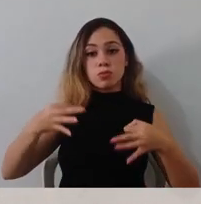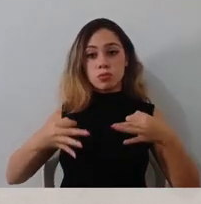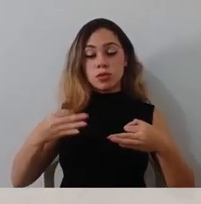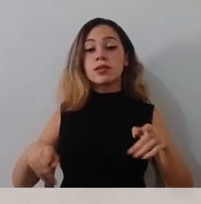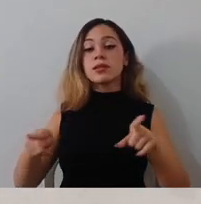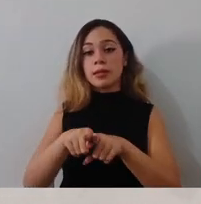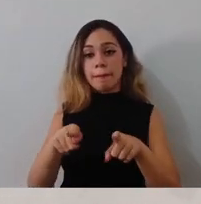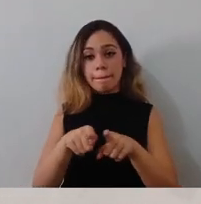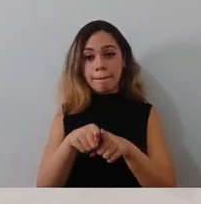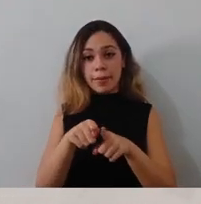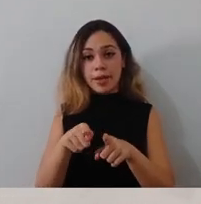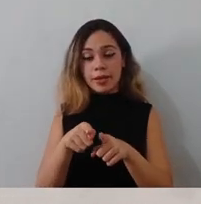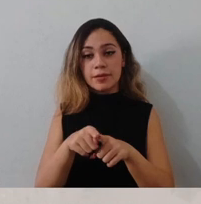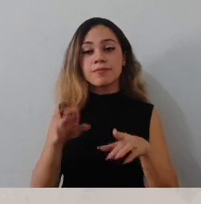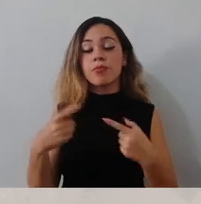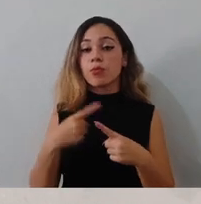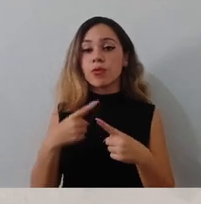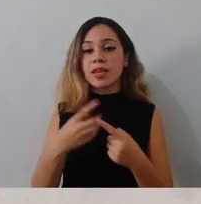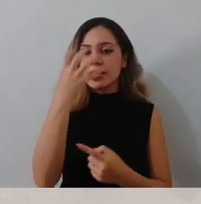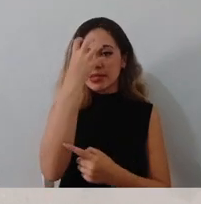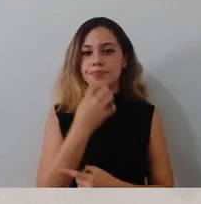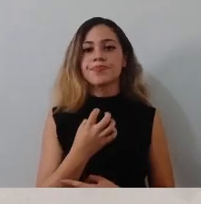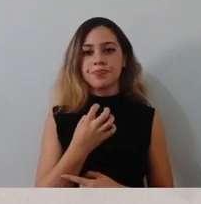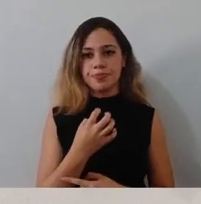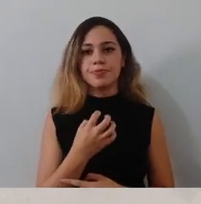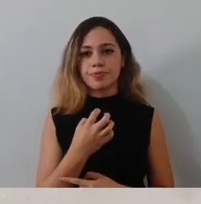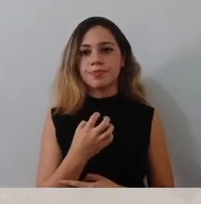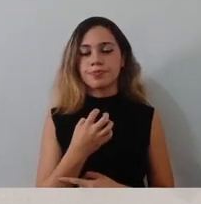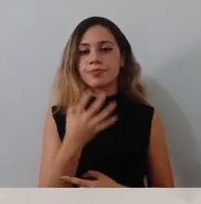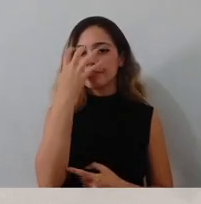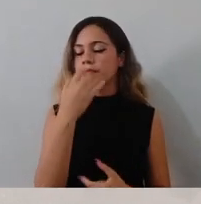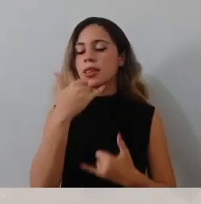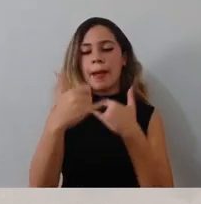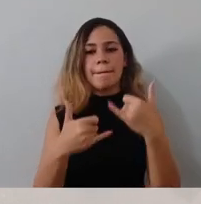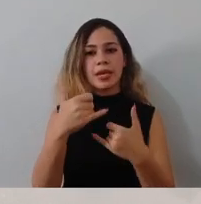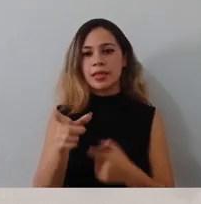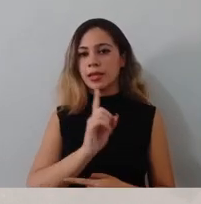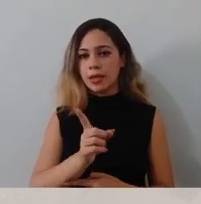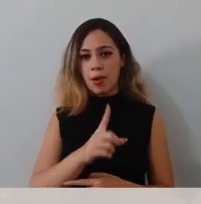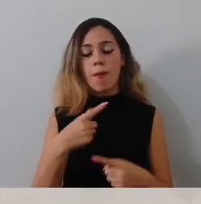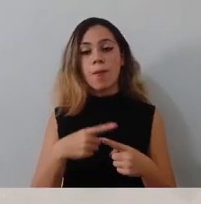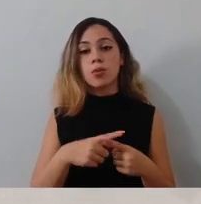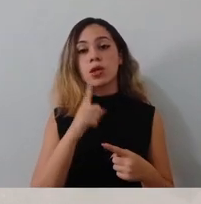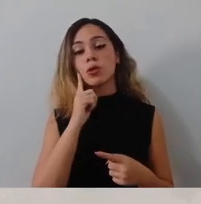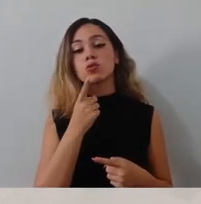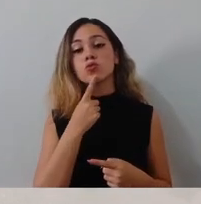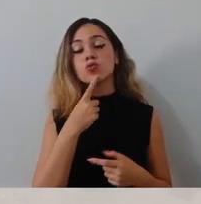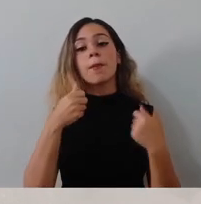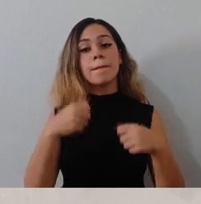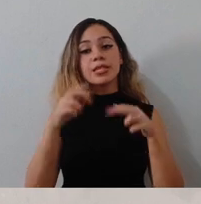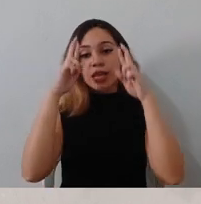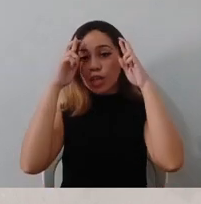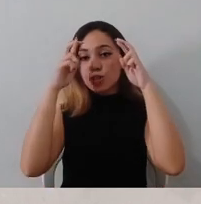Justiça também, né? Que é um trabalho muito sério. Nós estamos lidando com vidas, né?